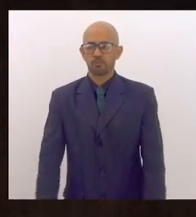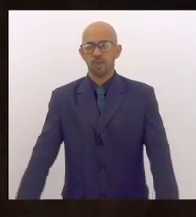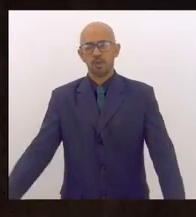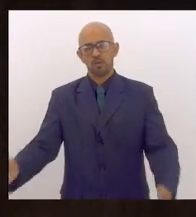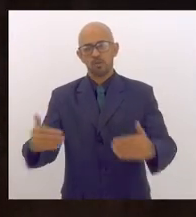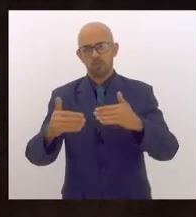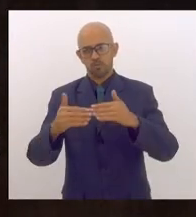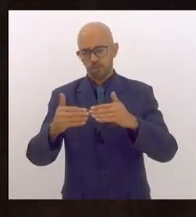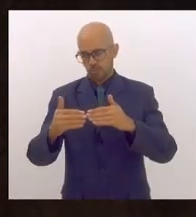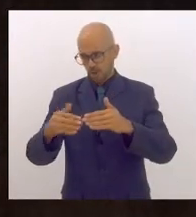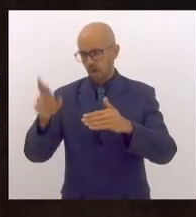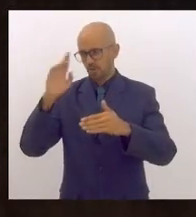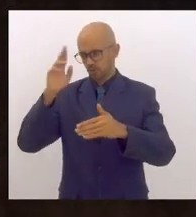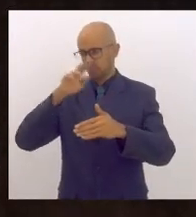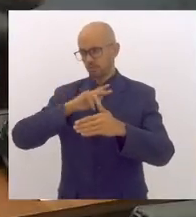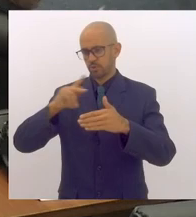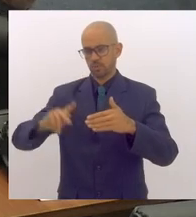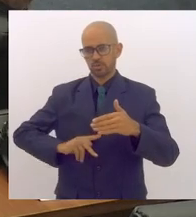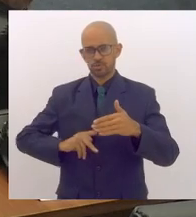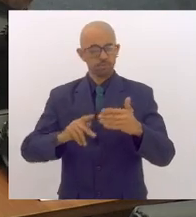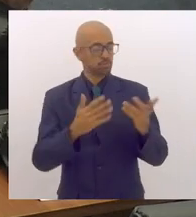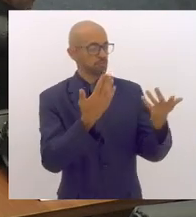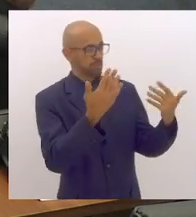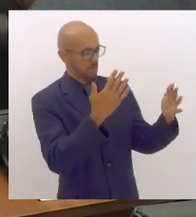Parecer favorável, presidente. Parabéns.